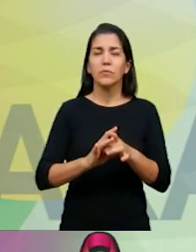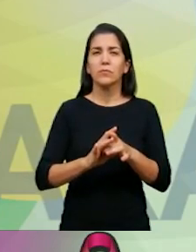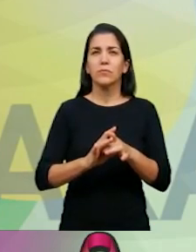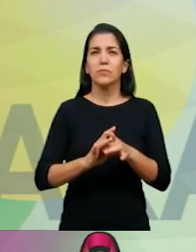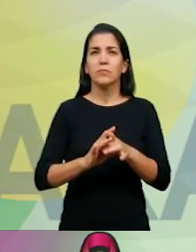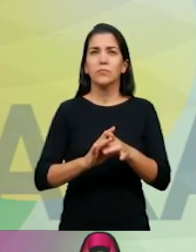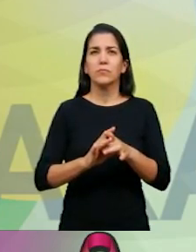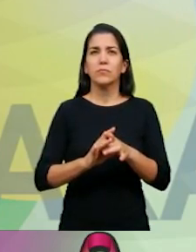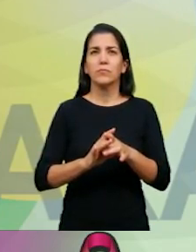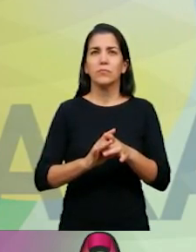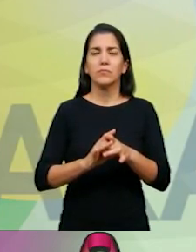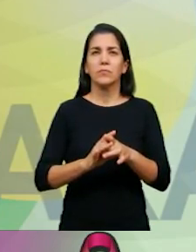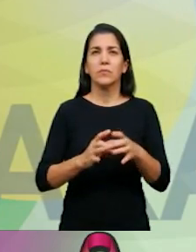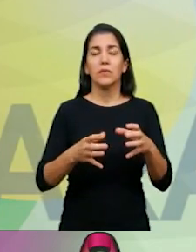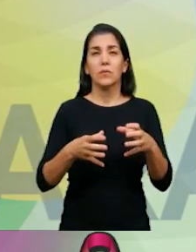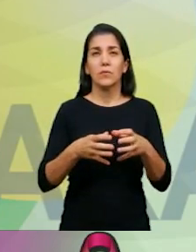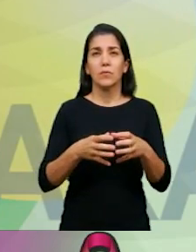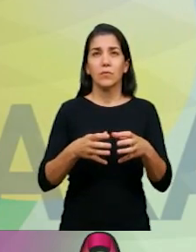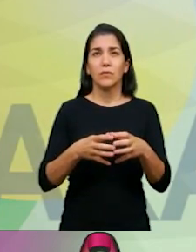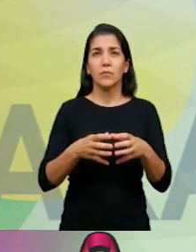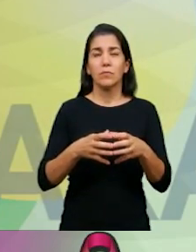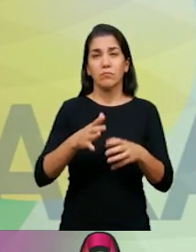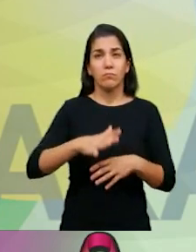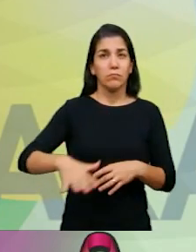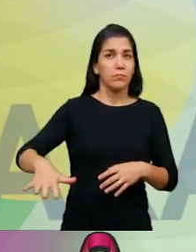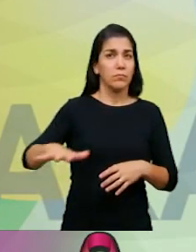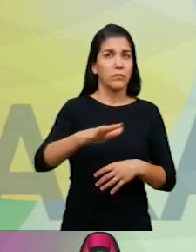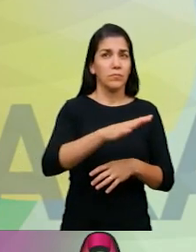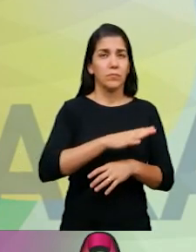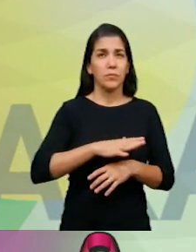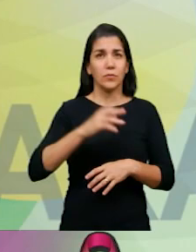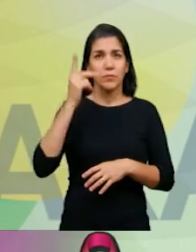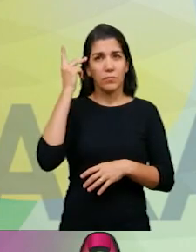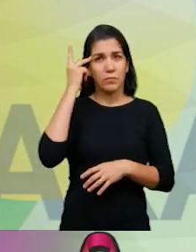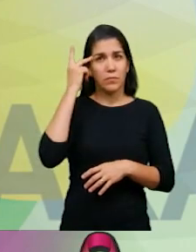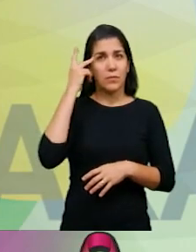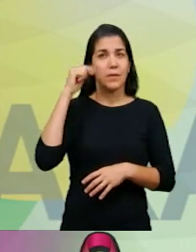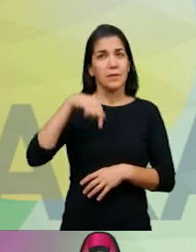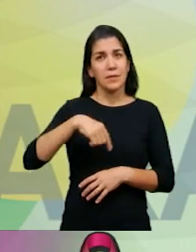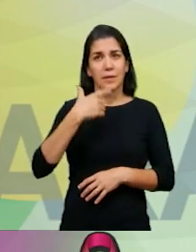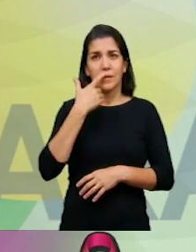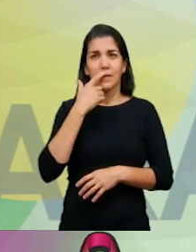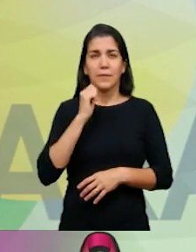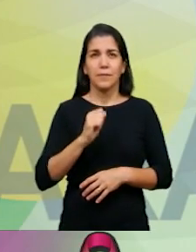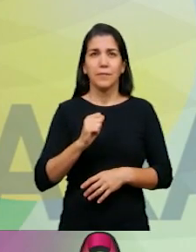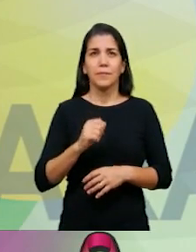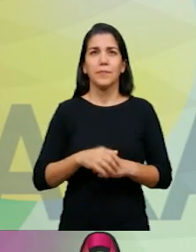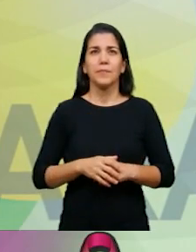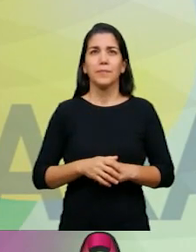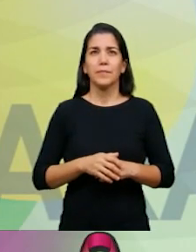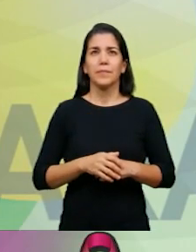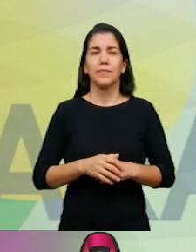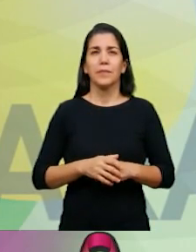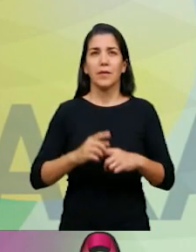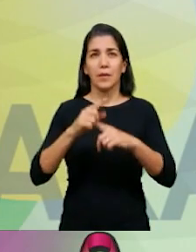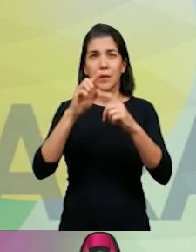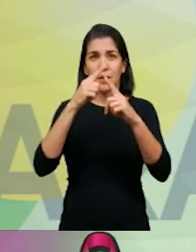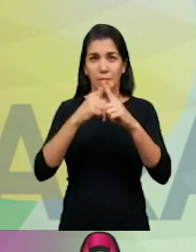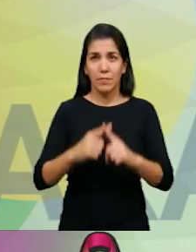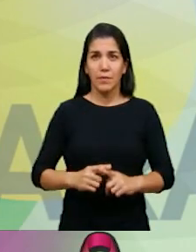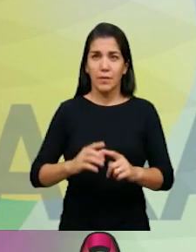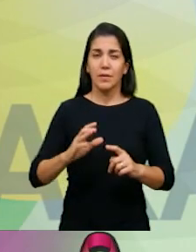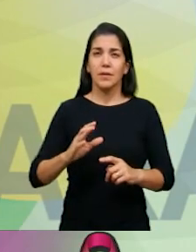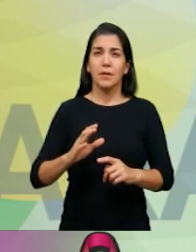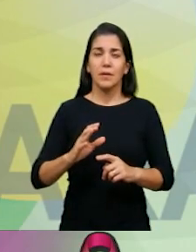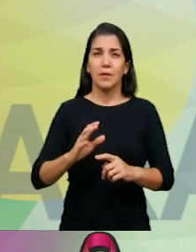Dentre eles, o Circuito Paulista, que teve a sua organização presente aqui na nossa cidade, a Batalha da Caveira, que é aqui de Araçatuba,